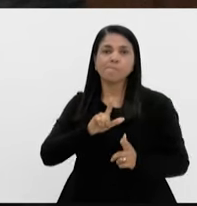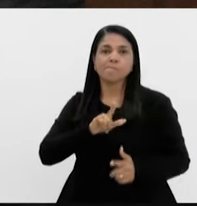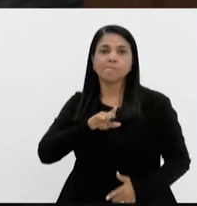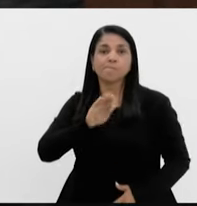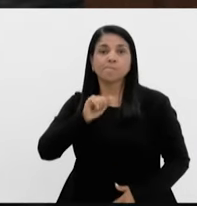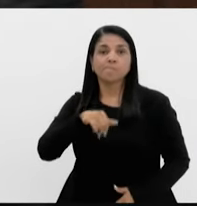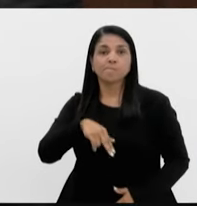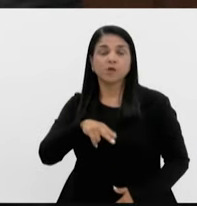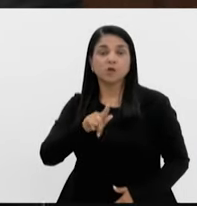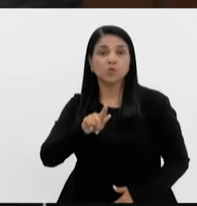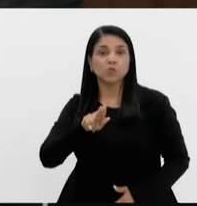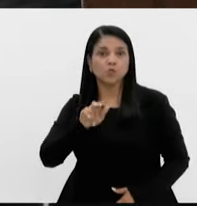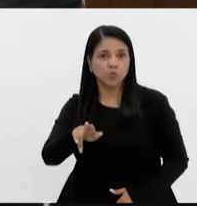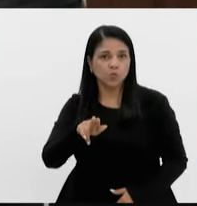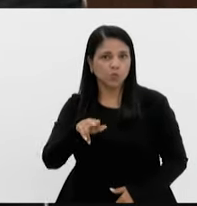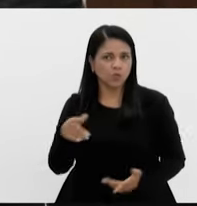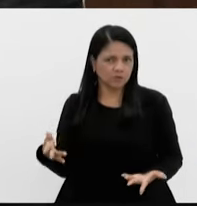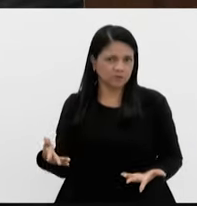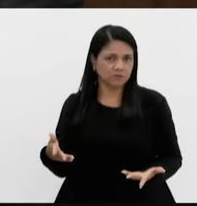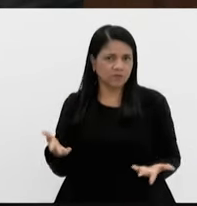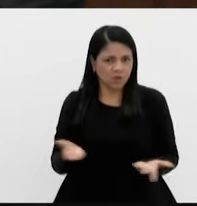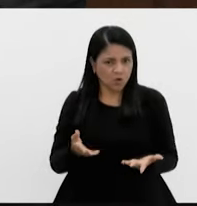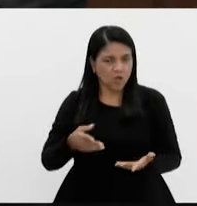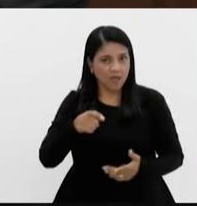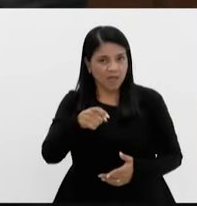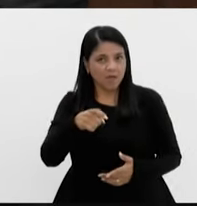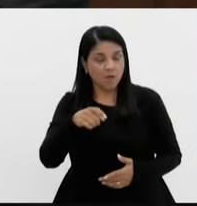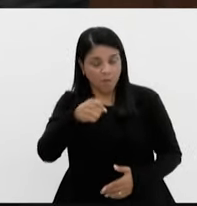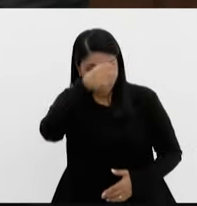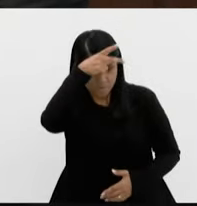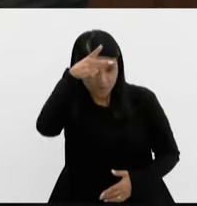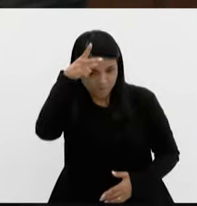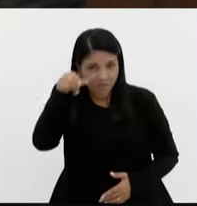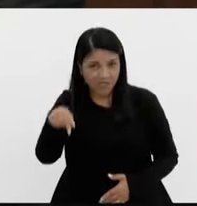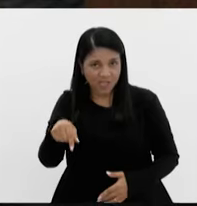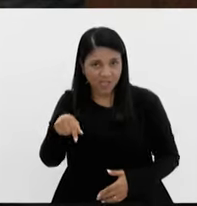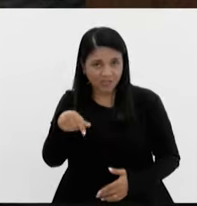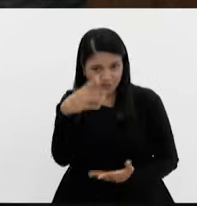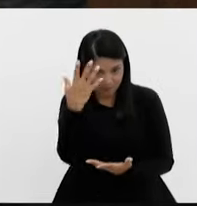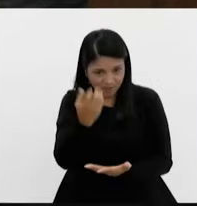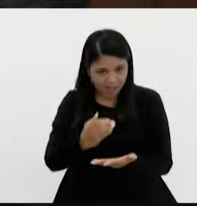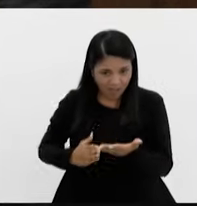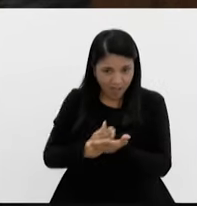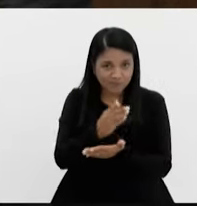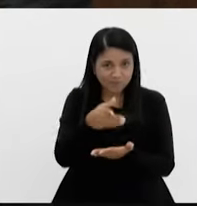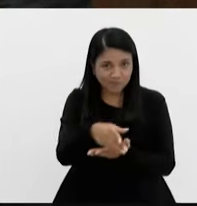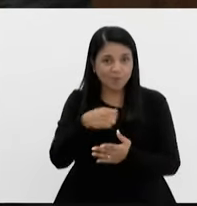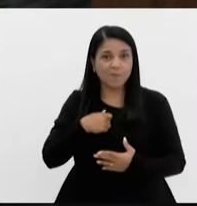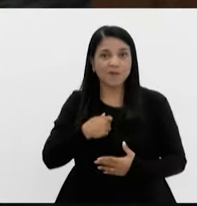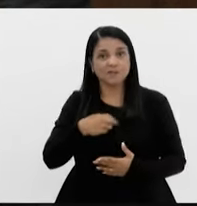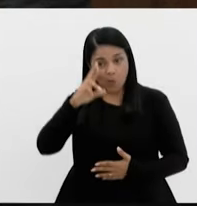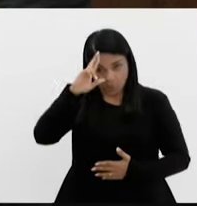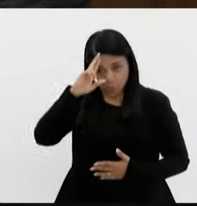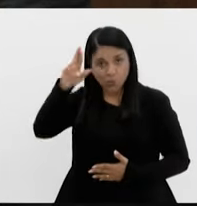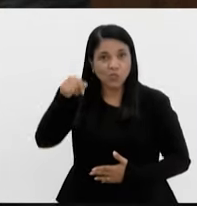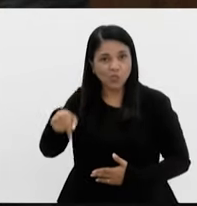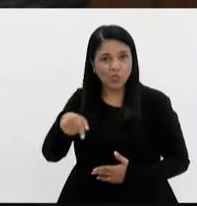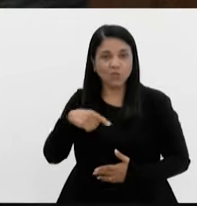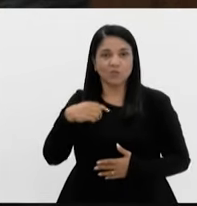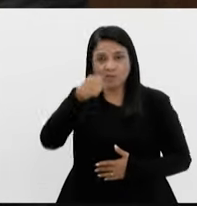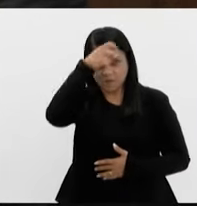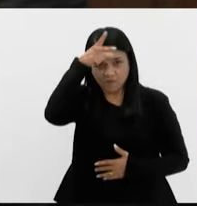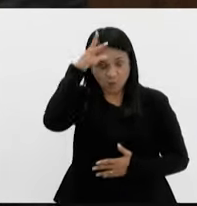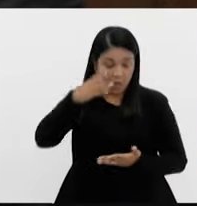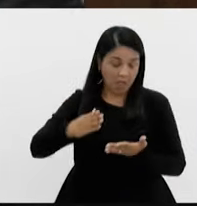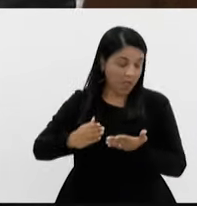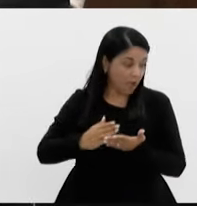esse Prefeito que aprovou agora na prefeitura que ele é o dono ele é o dono é o proprietário da prefeitura aprovou eu não sei